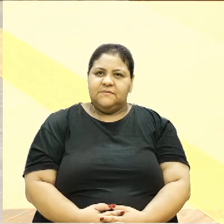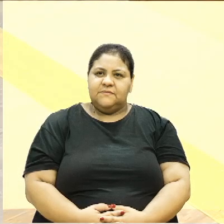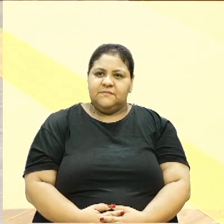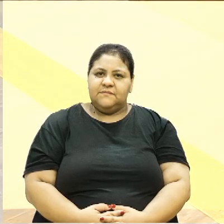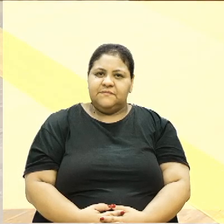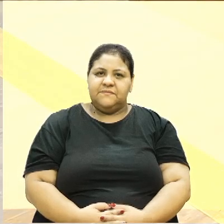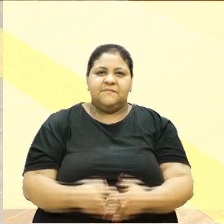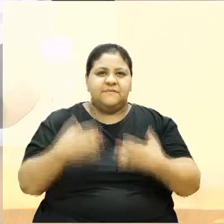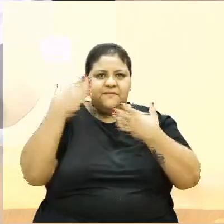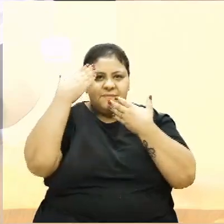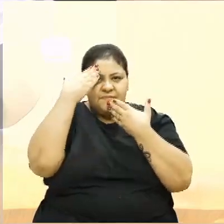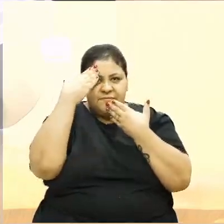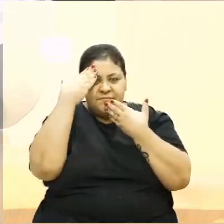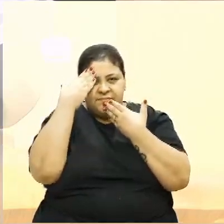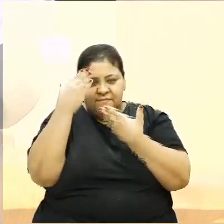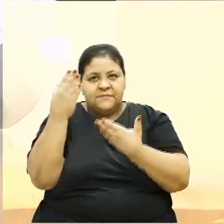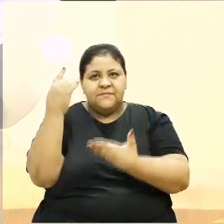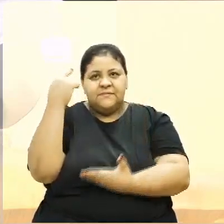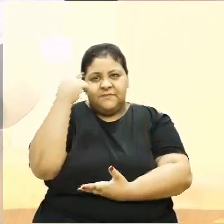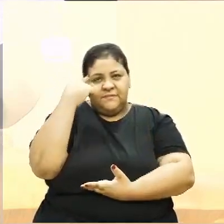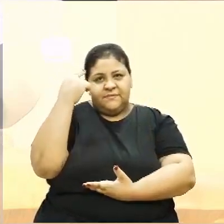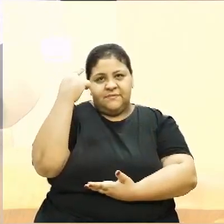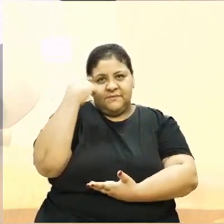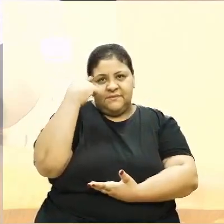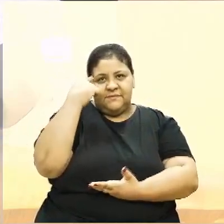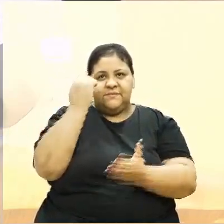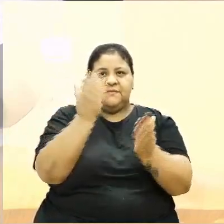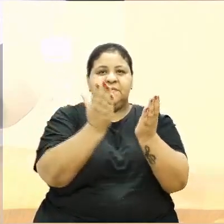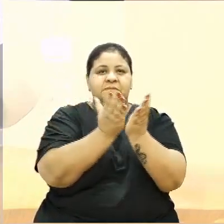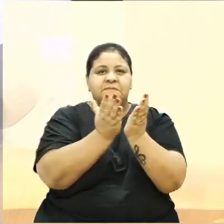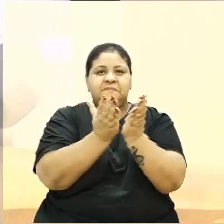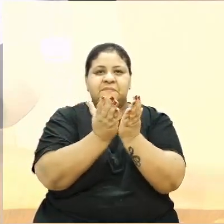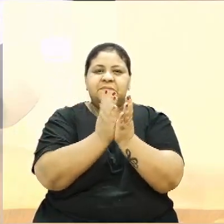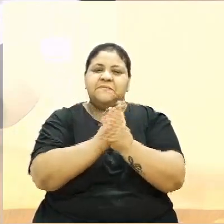Muito obrigada pela reflexão, né? Pela aula.